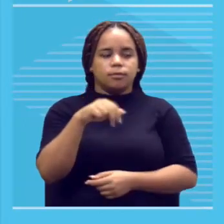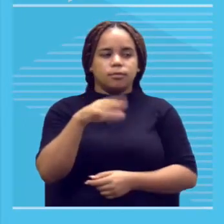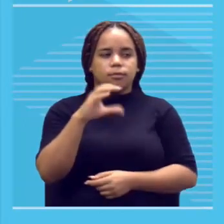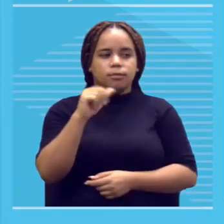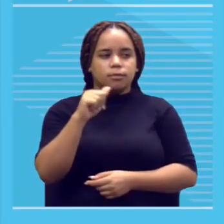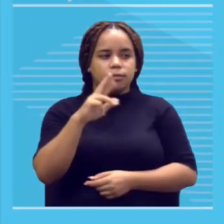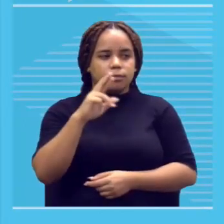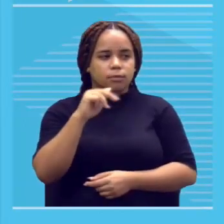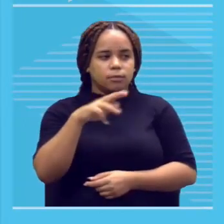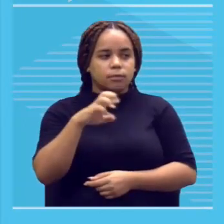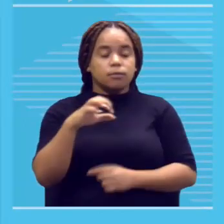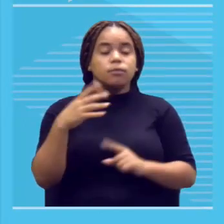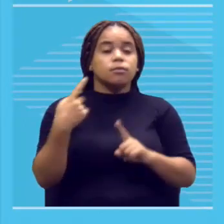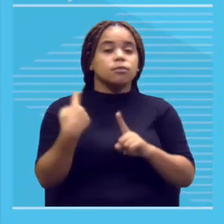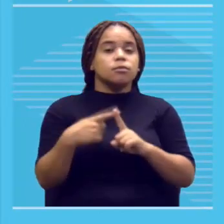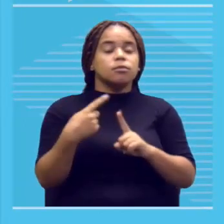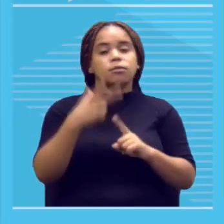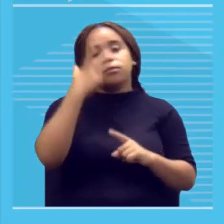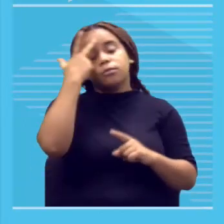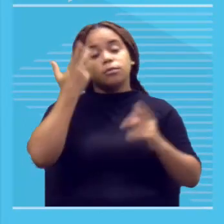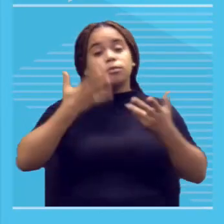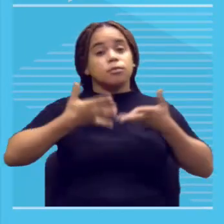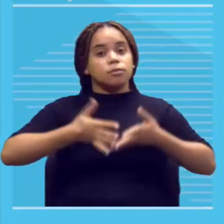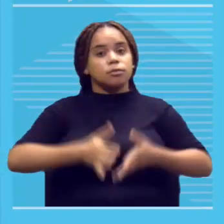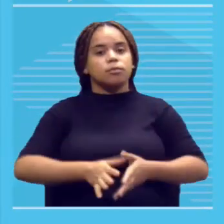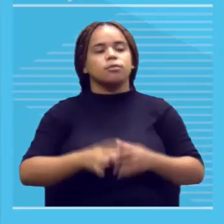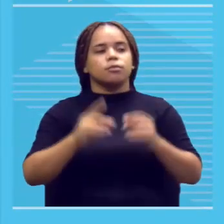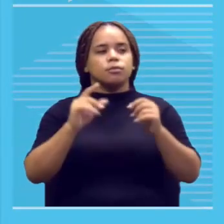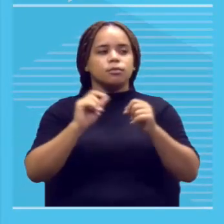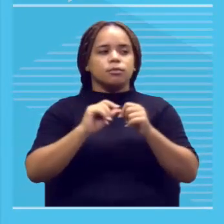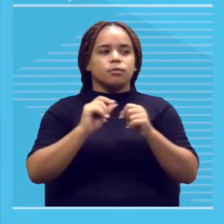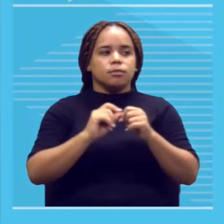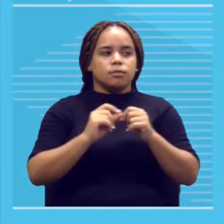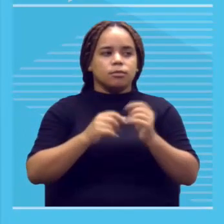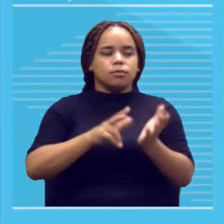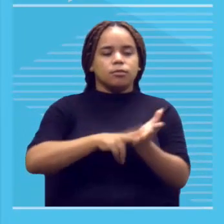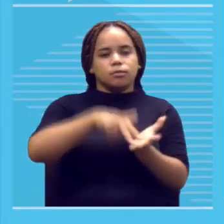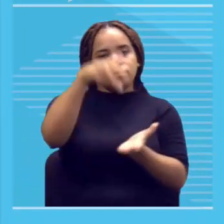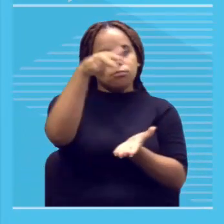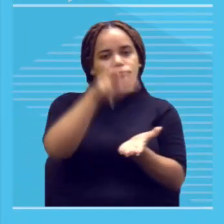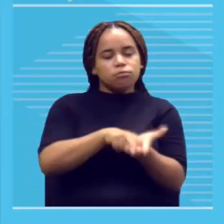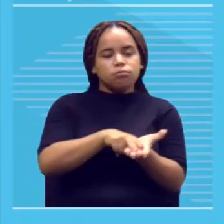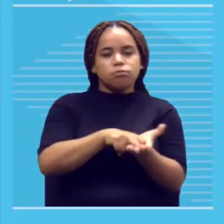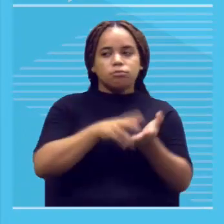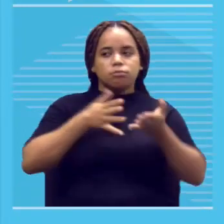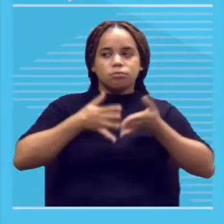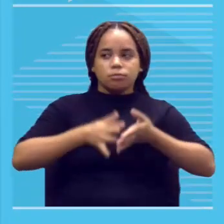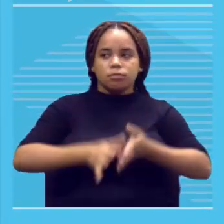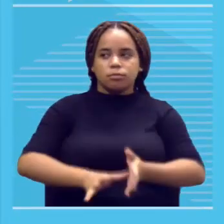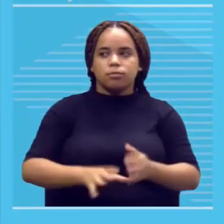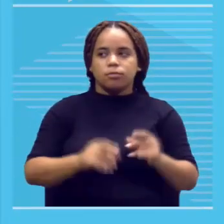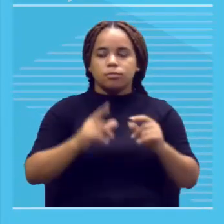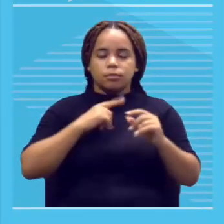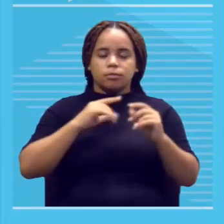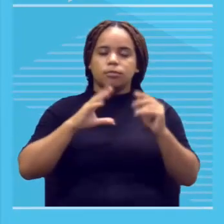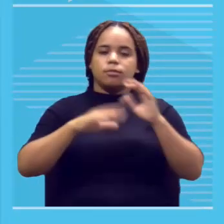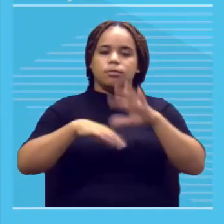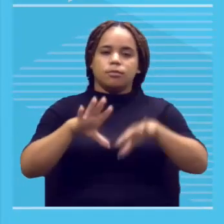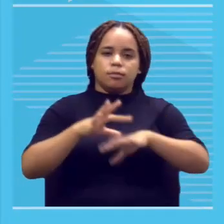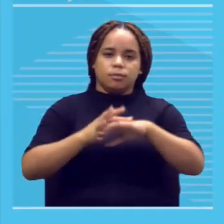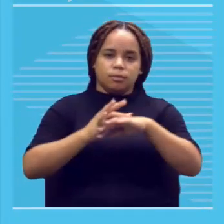desencarne porque quando a pessoa nasce ela reencarna desencarne sai da carne